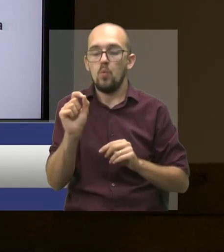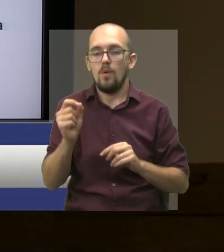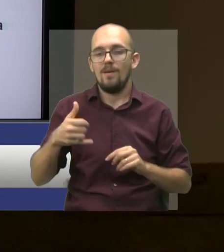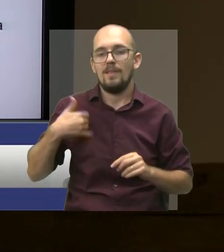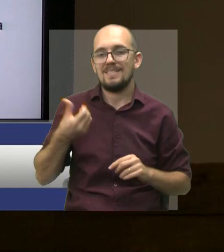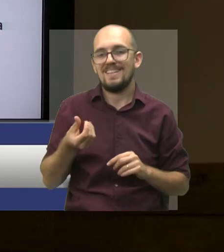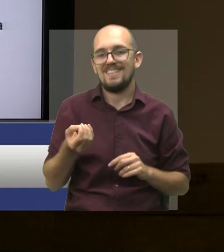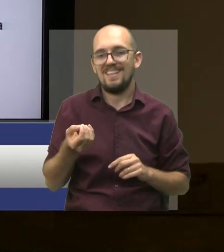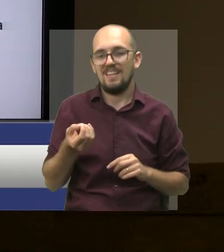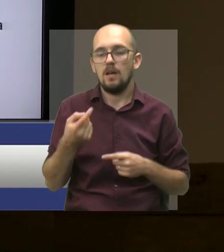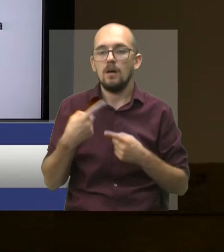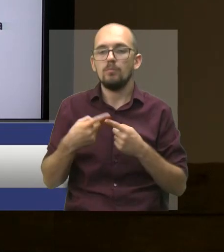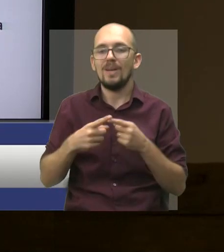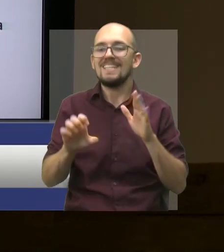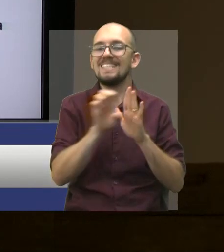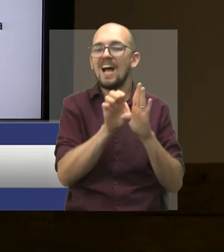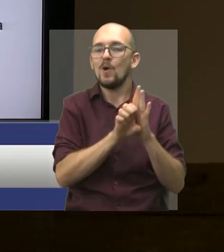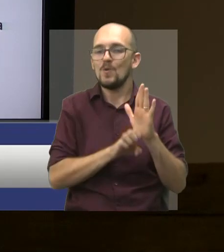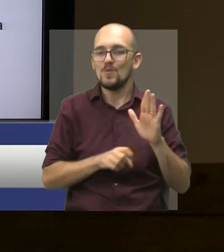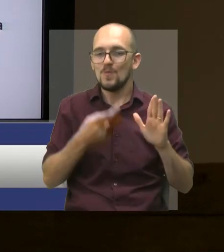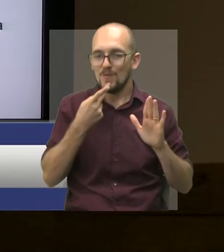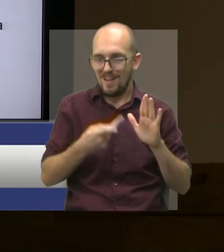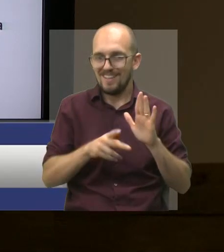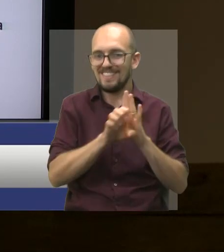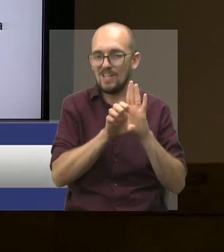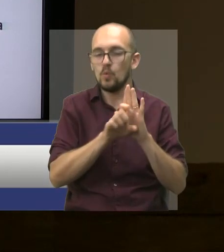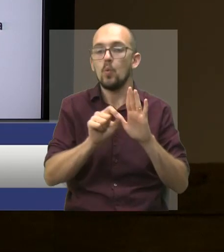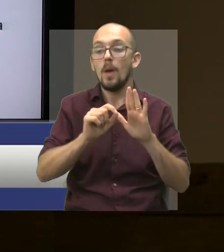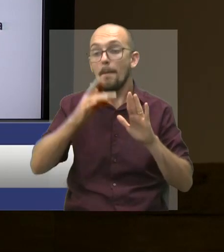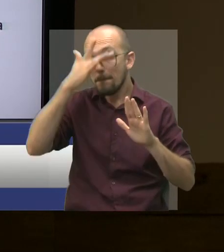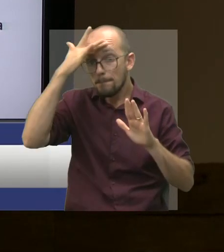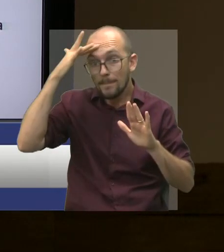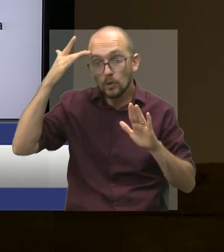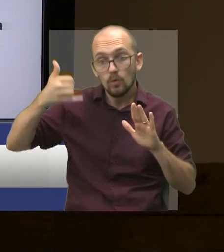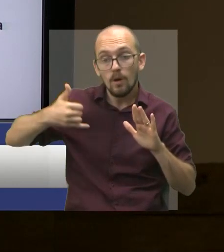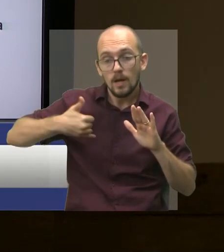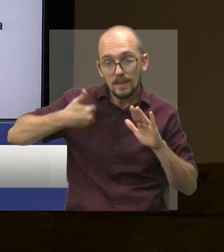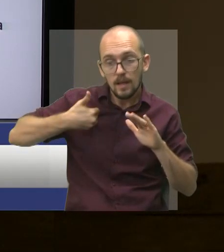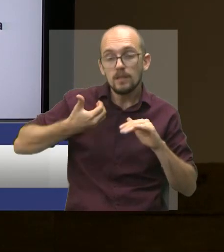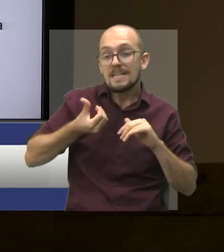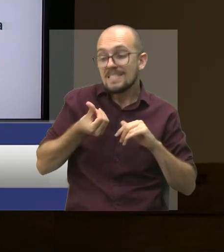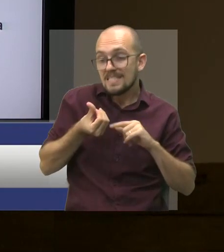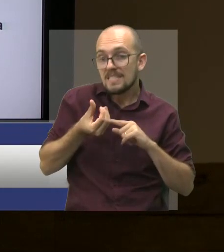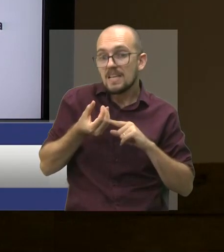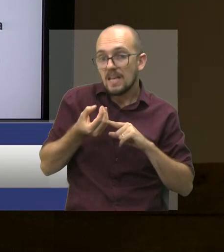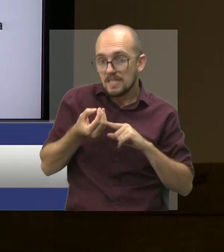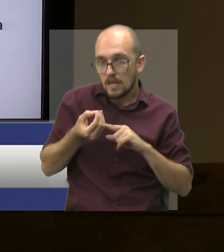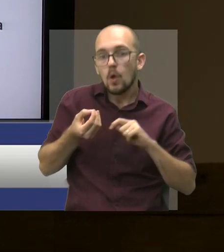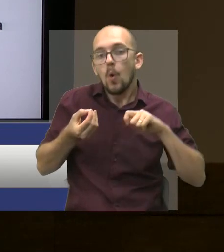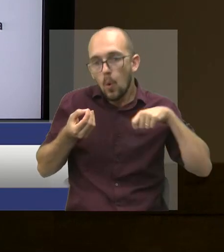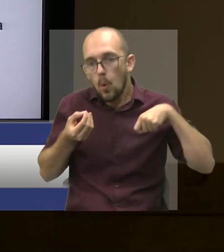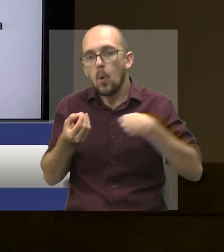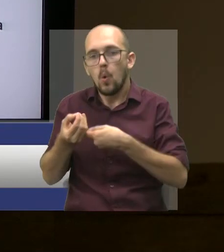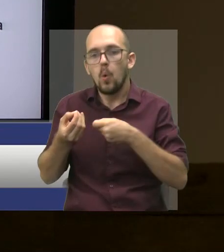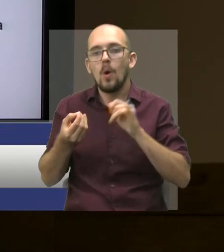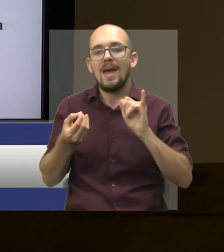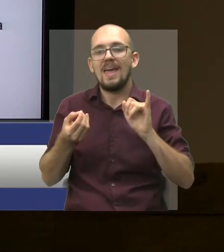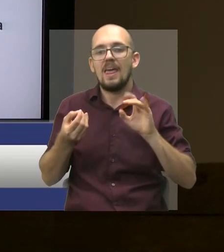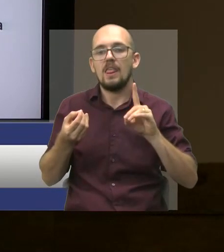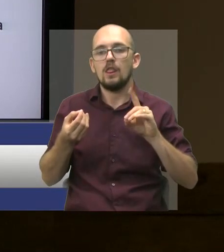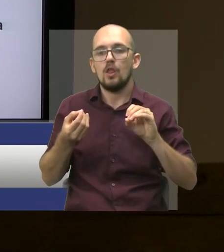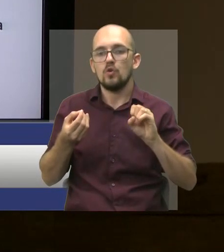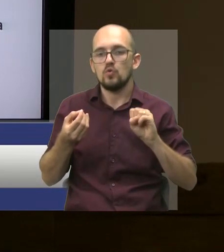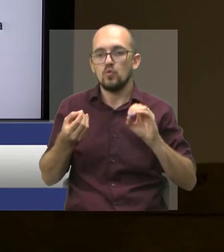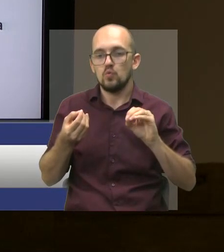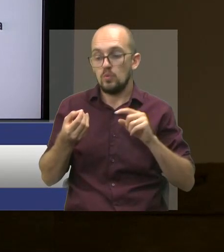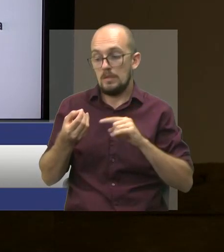nosso estatuto fala que todo idoso, toda pessoa é considerada idosa aos 60 anos. Mas só pode, esse idoso quer tentar